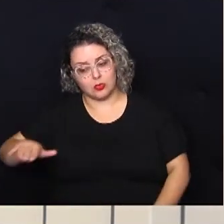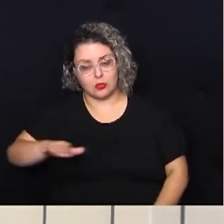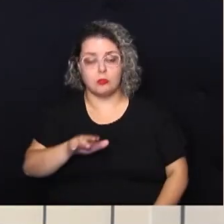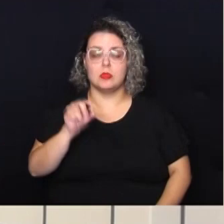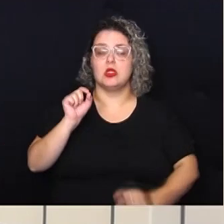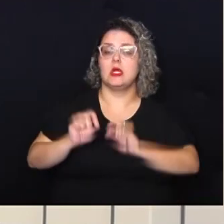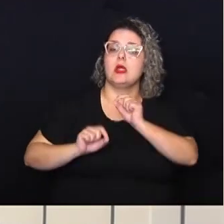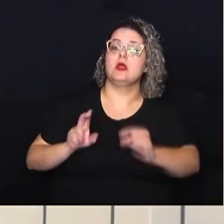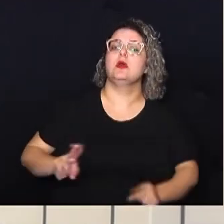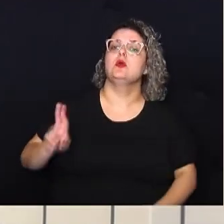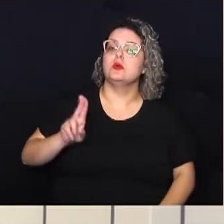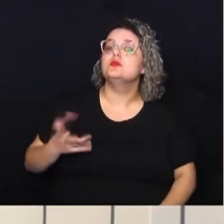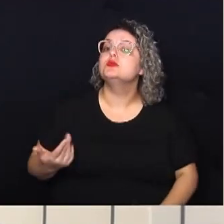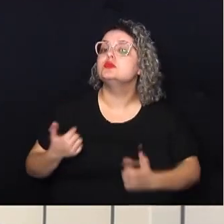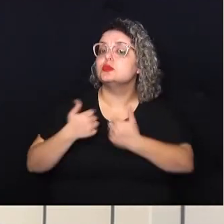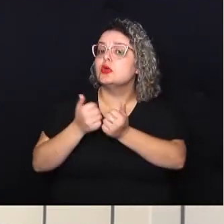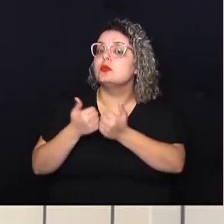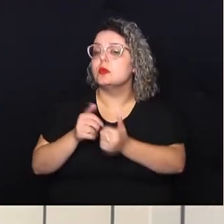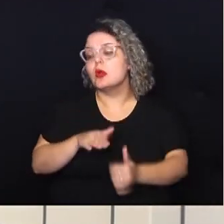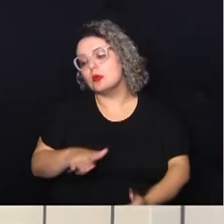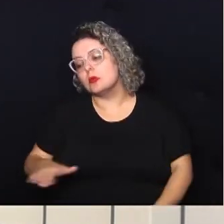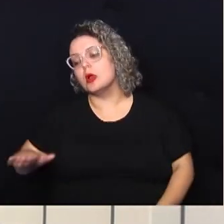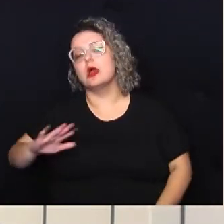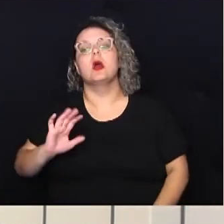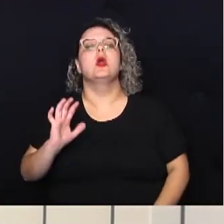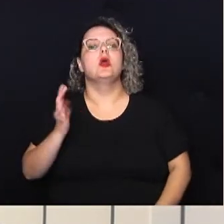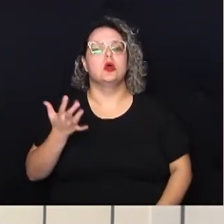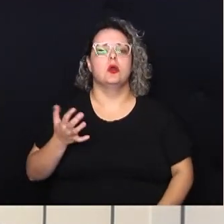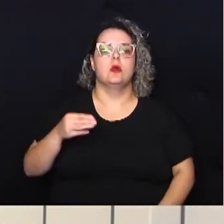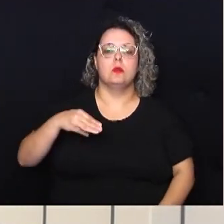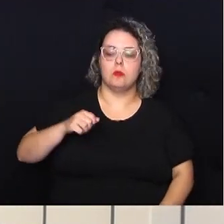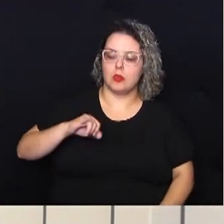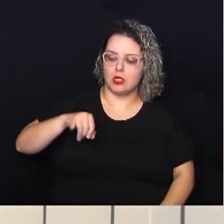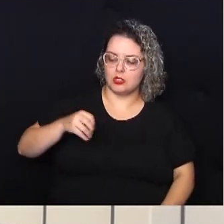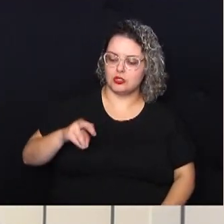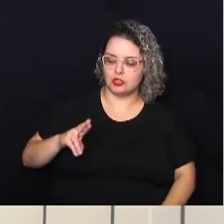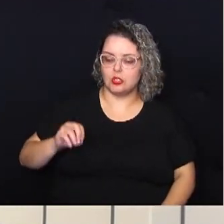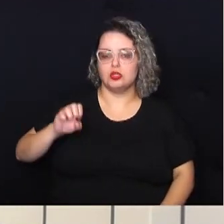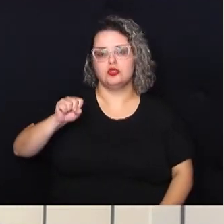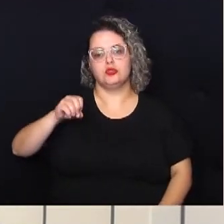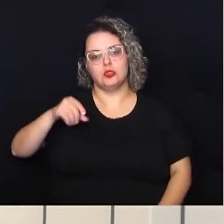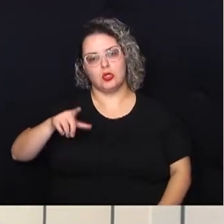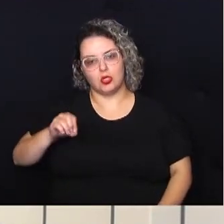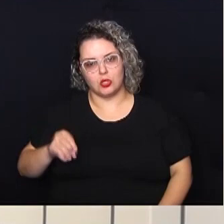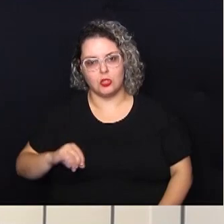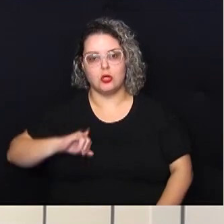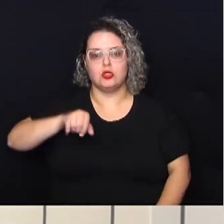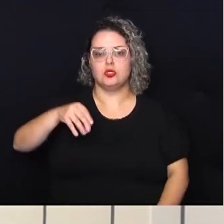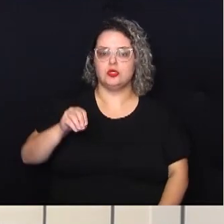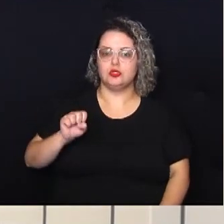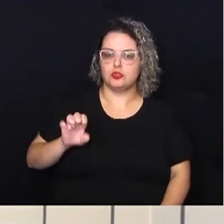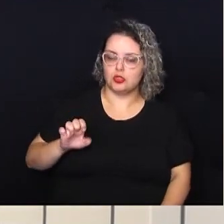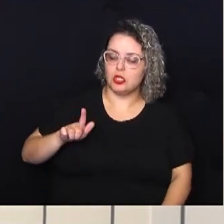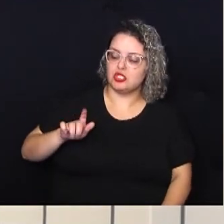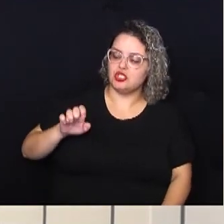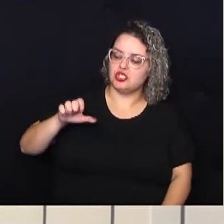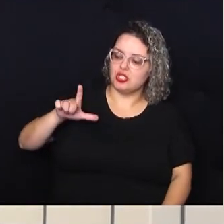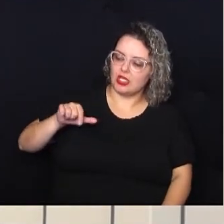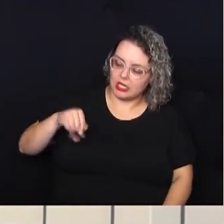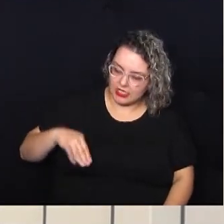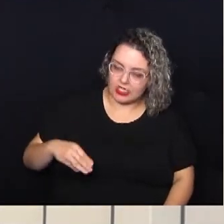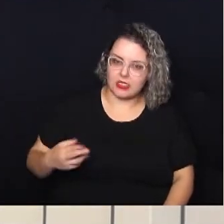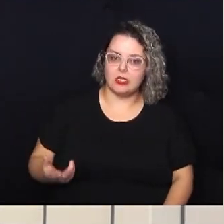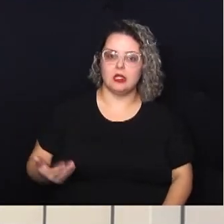utiliza ônibus e sempre desvio acontecendo pela Major Solon, pela José Villagelim, até